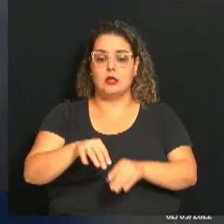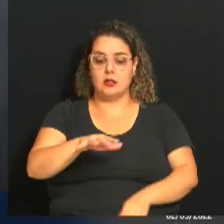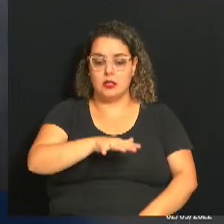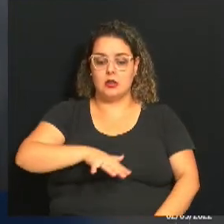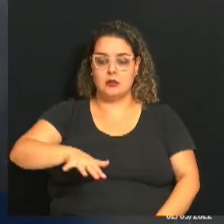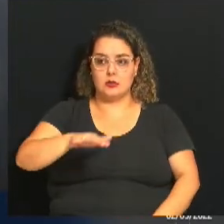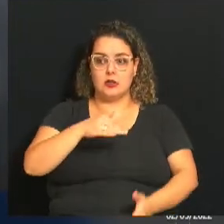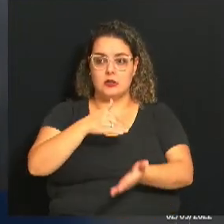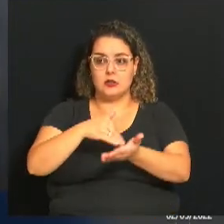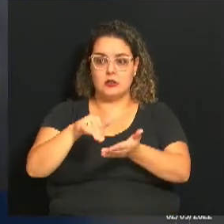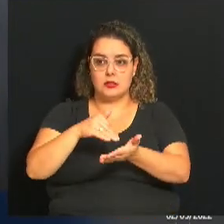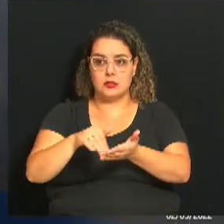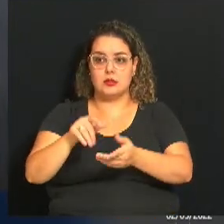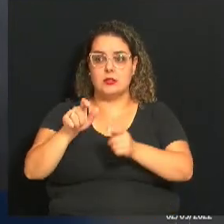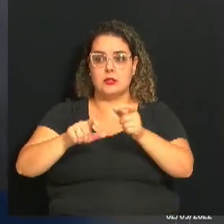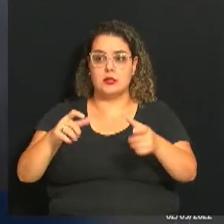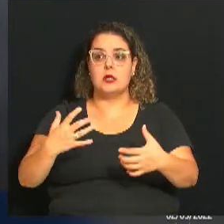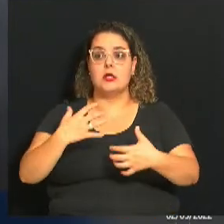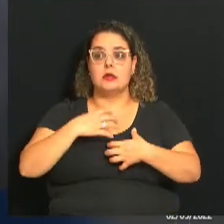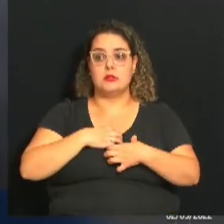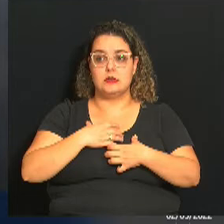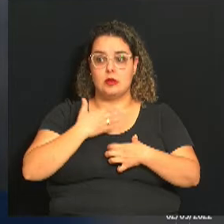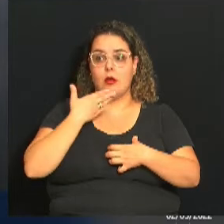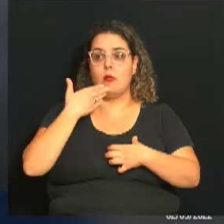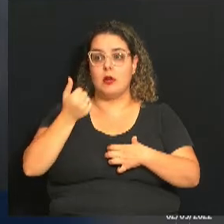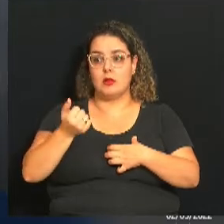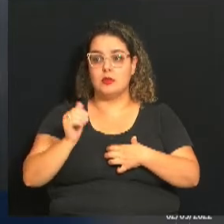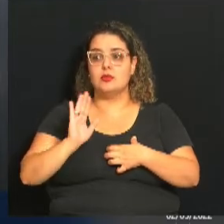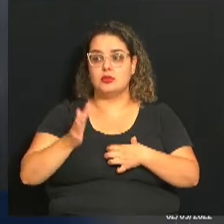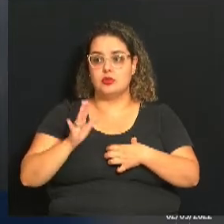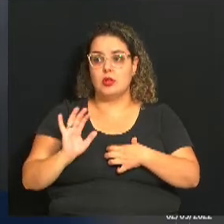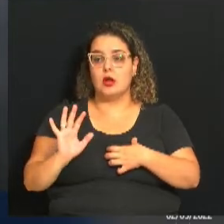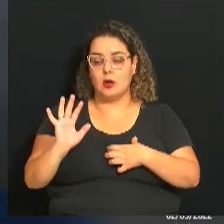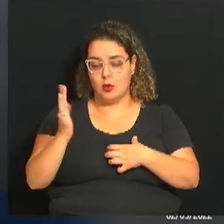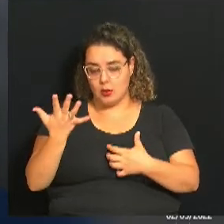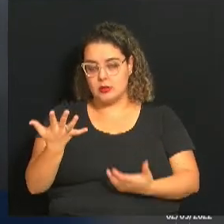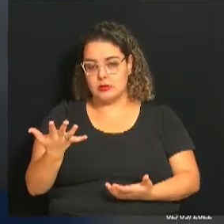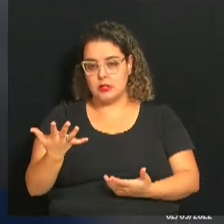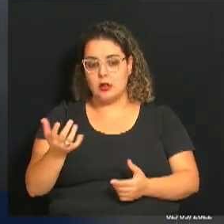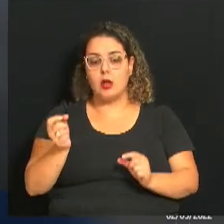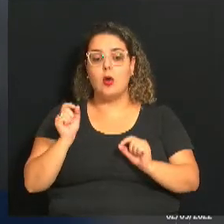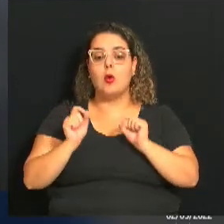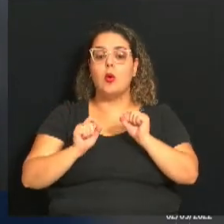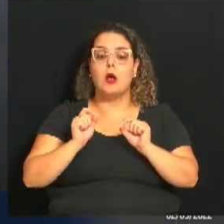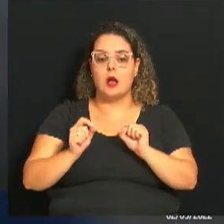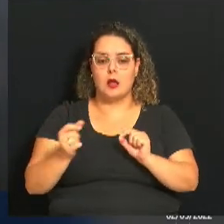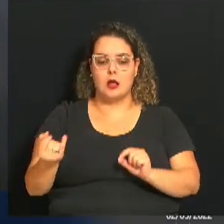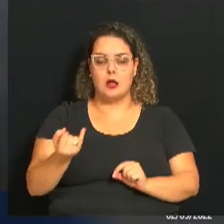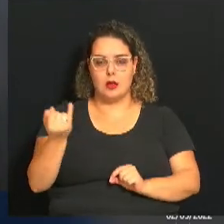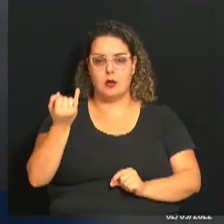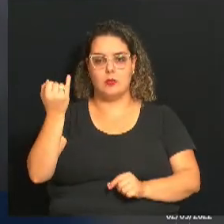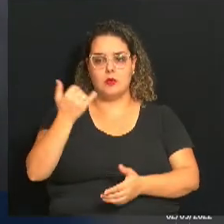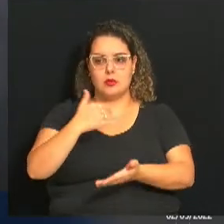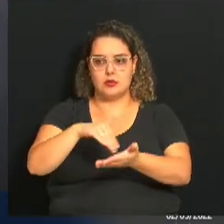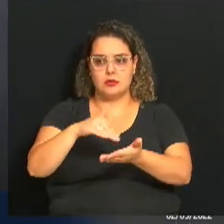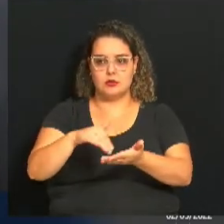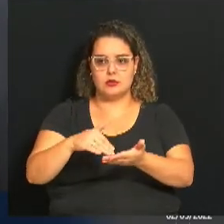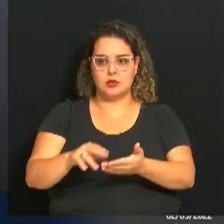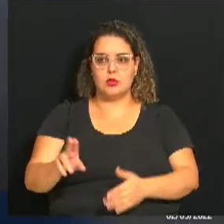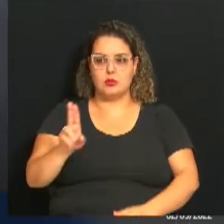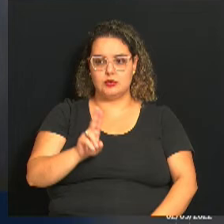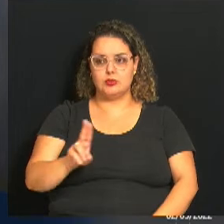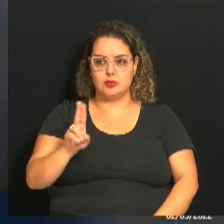que a população já sinta que algumas melhorias já estão fazendo, é importante essa secretaria já começar a implementar,